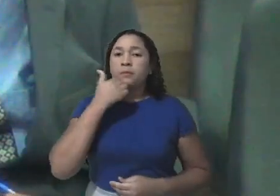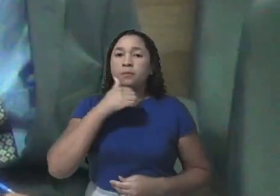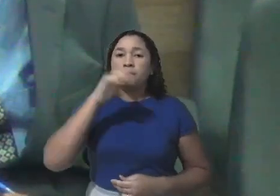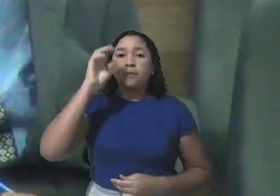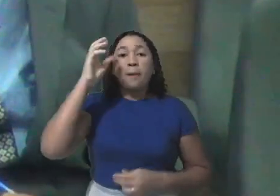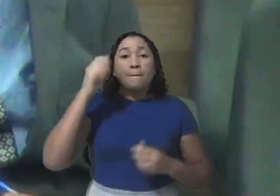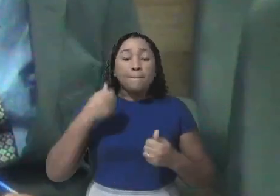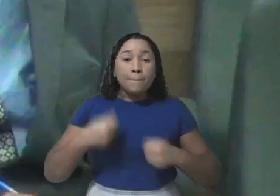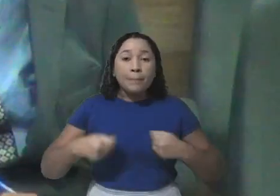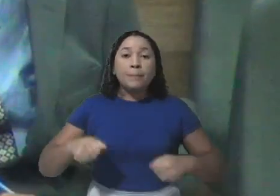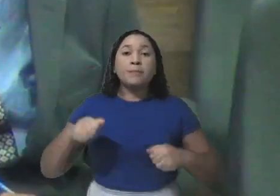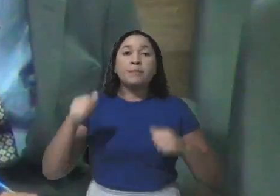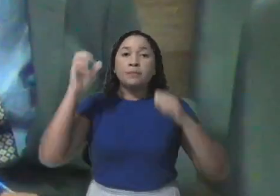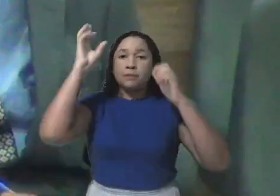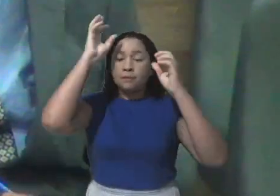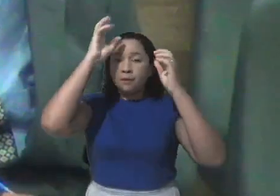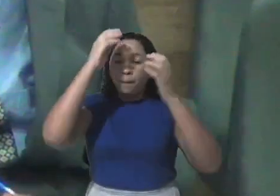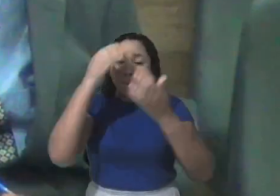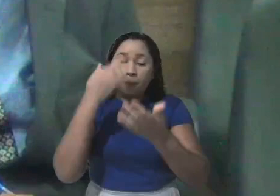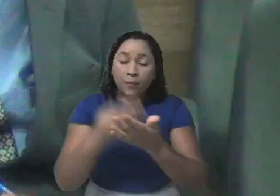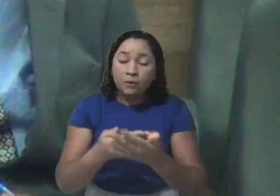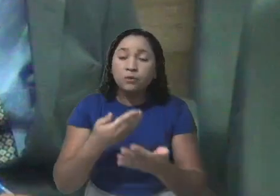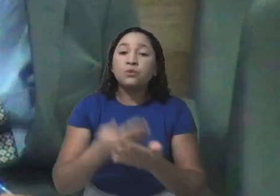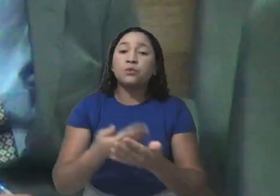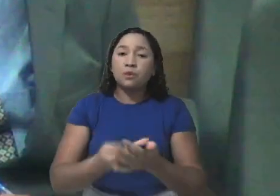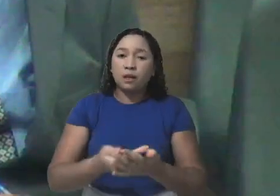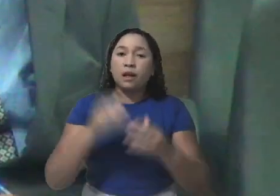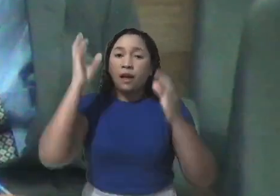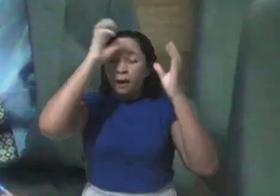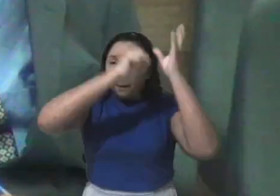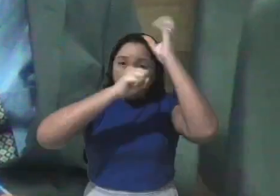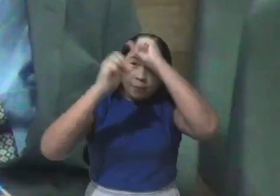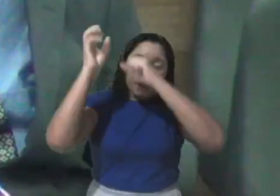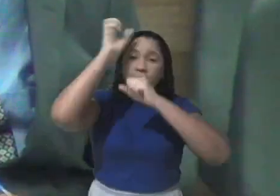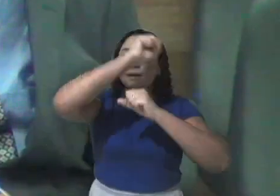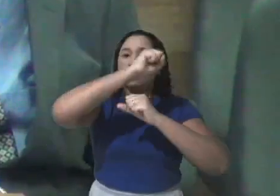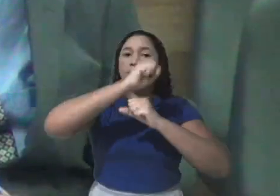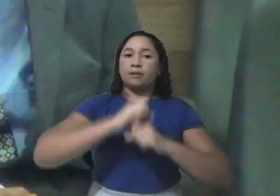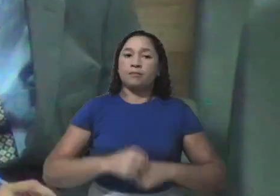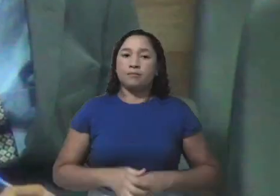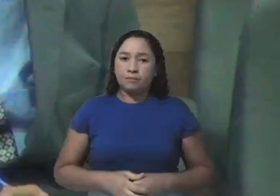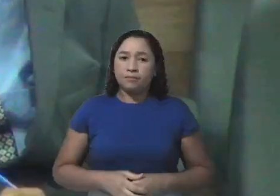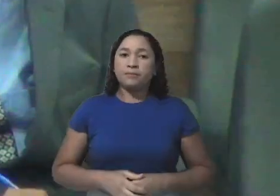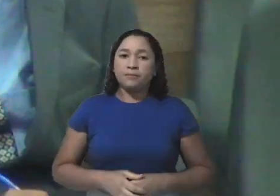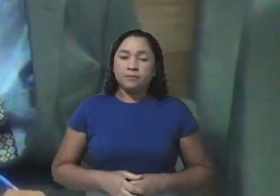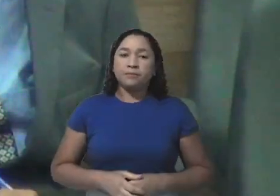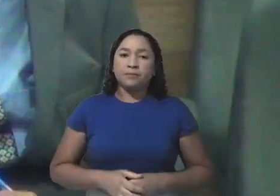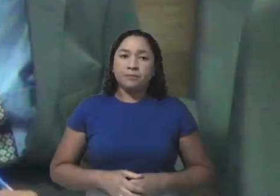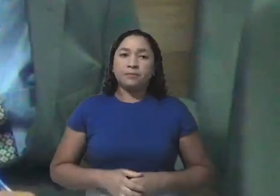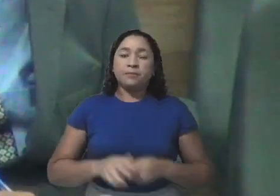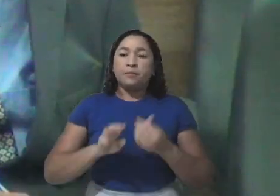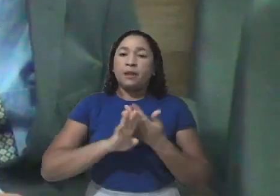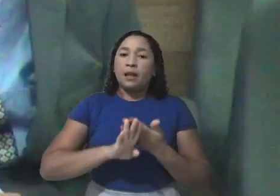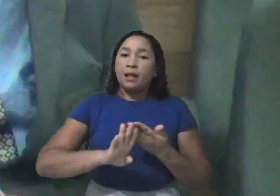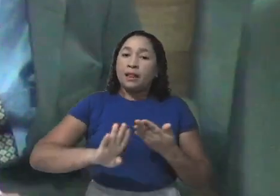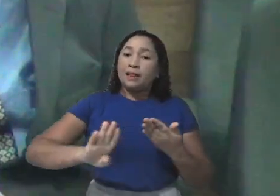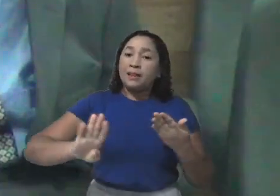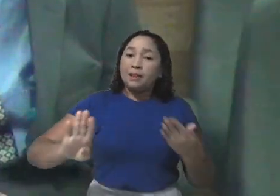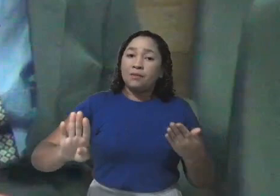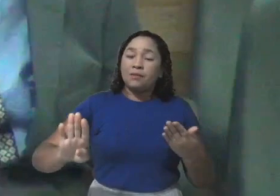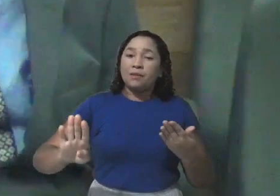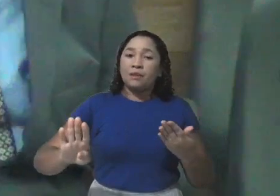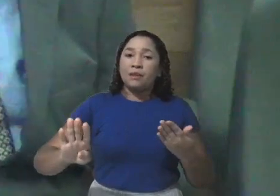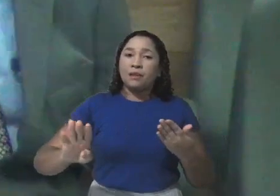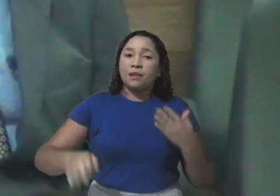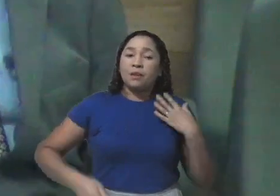de doutrina, a sermos tratados como bobos e a dividirmos o corpo de